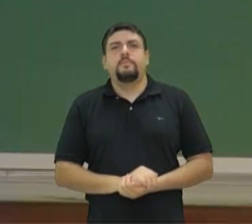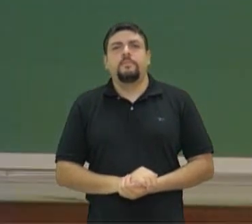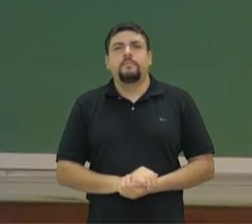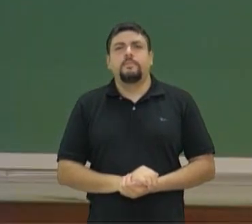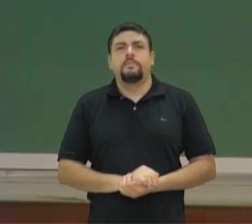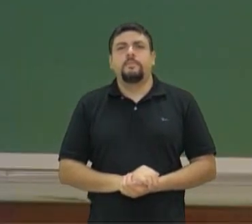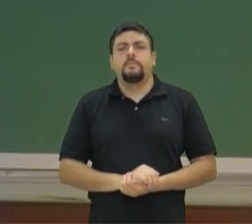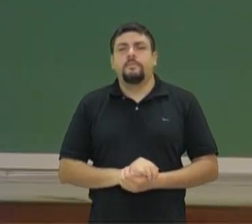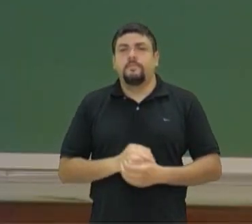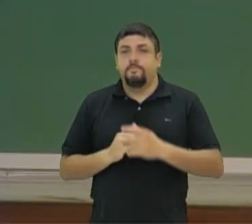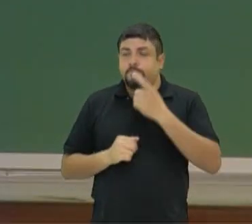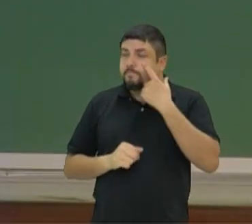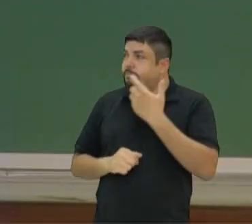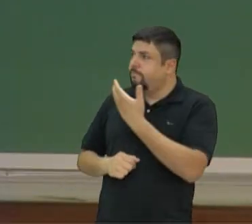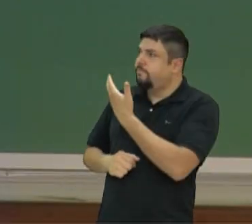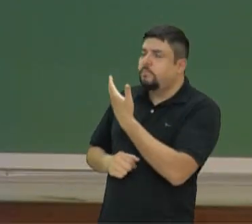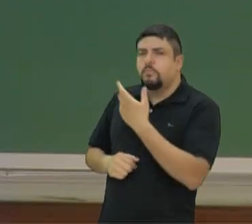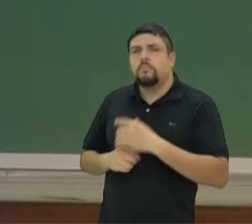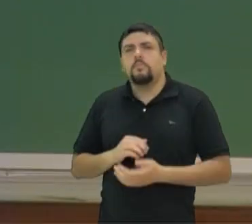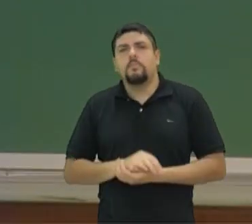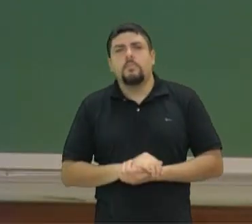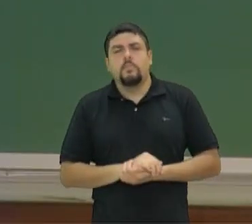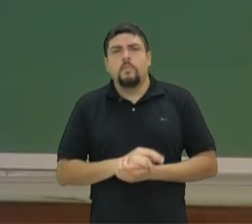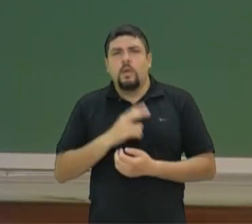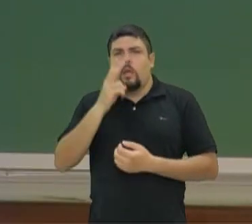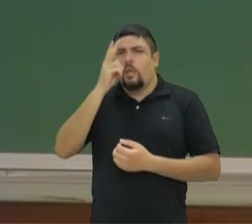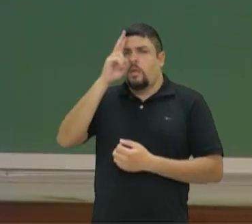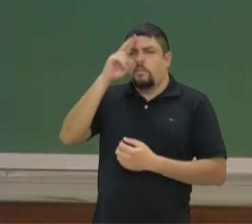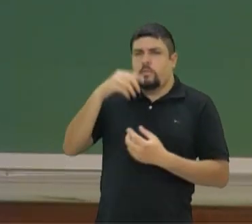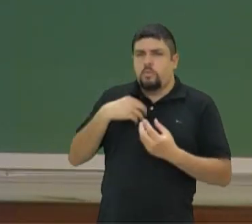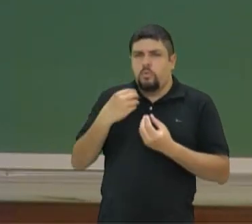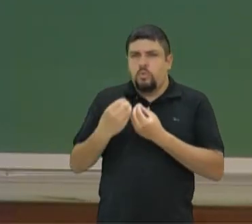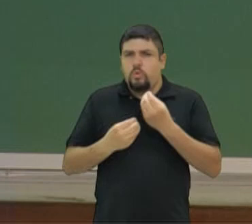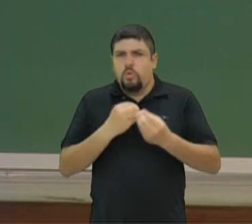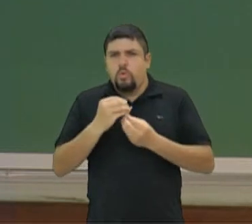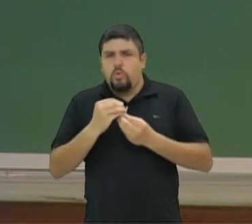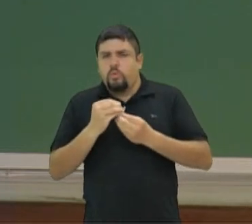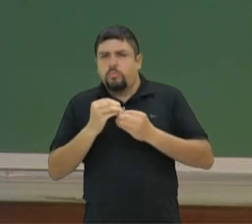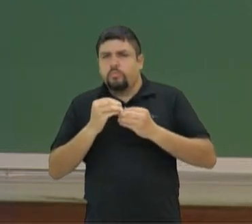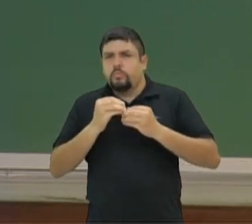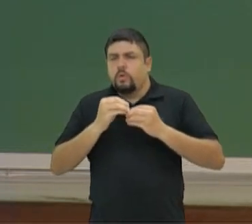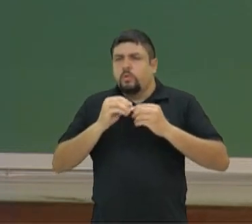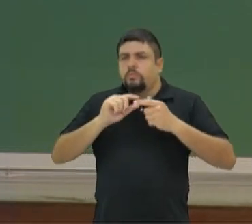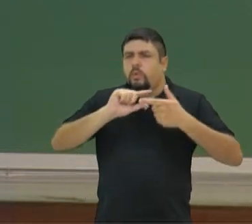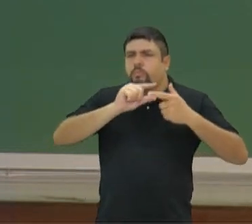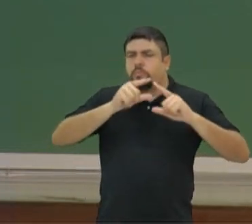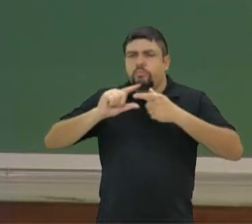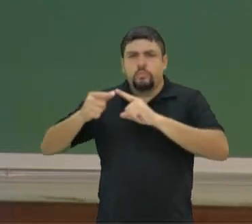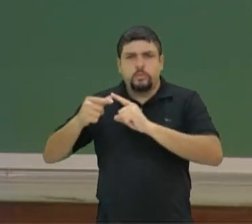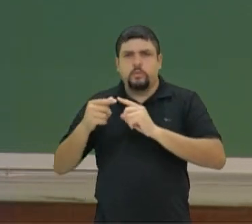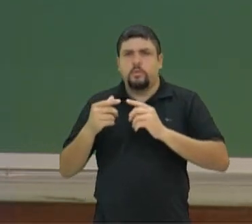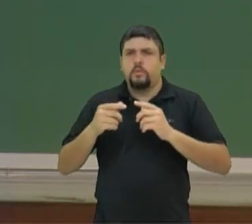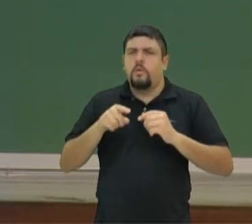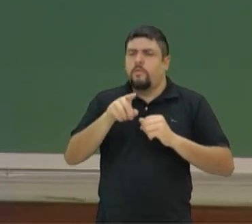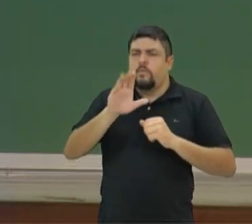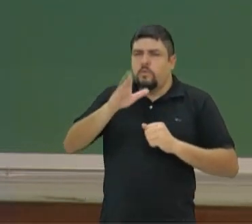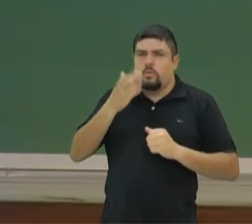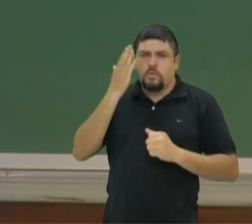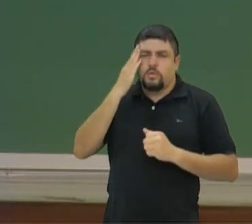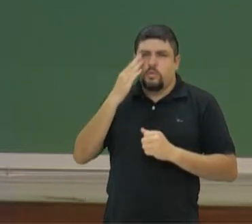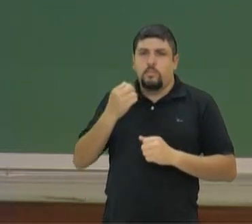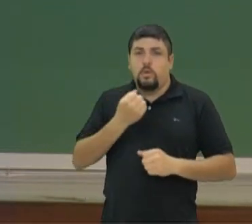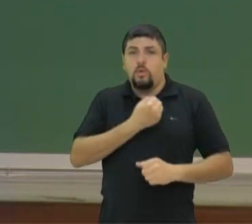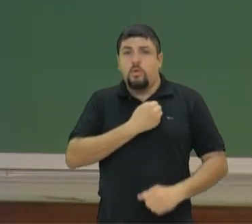slide. Relembrando então, forma trigonométrica de um número complexo. Só para dar uma lembrança, eu sei que você viu isso várias vezes. Então, um complexo